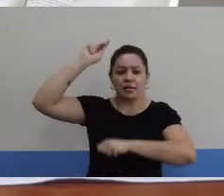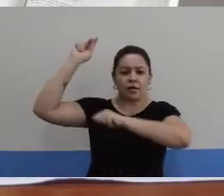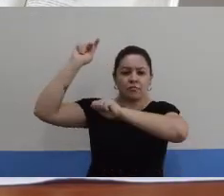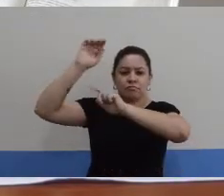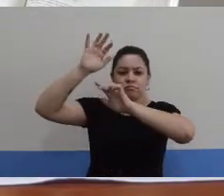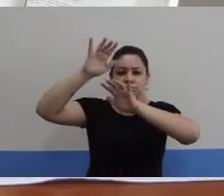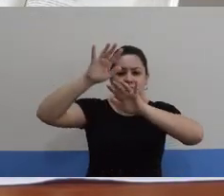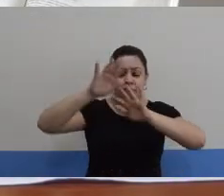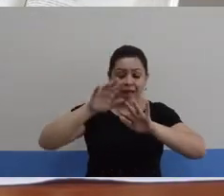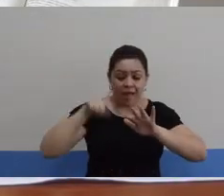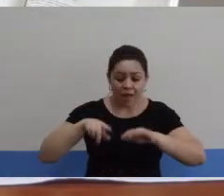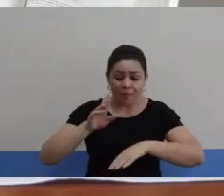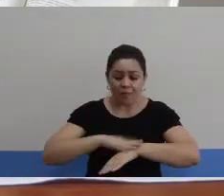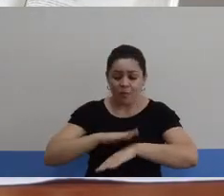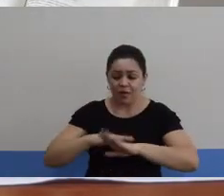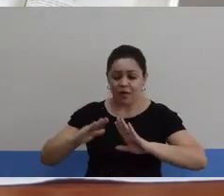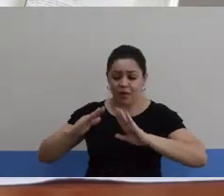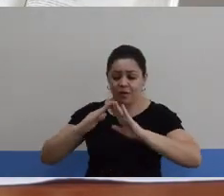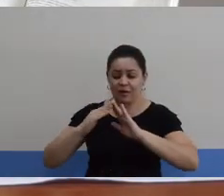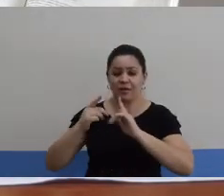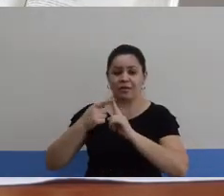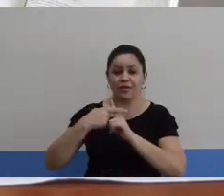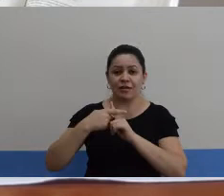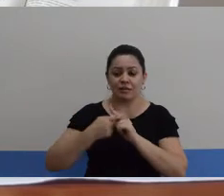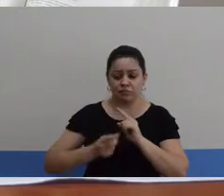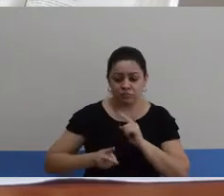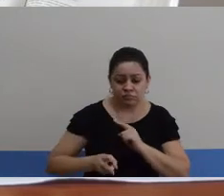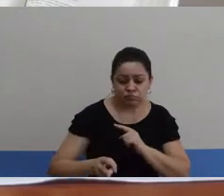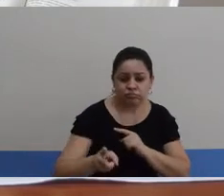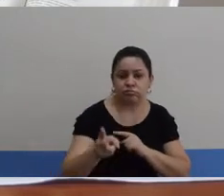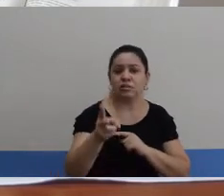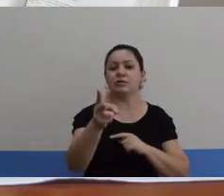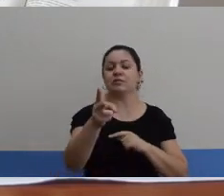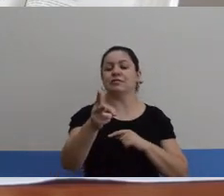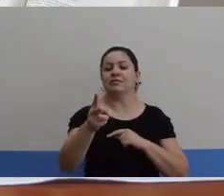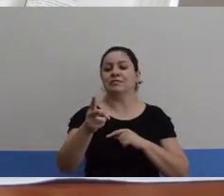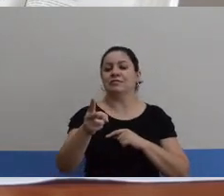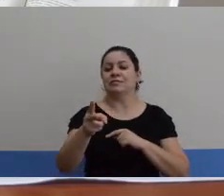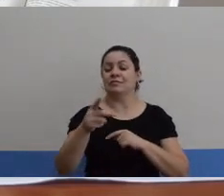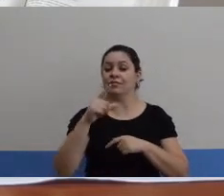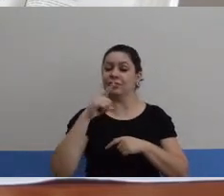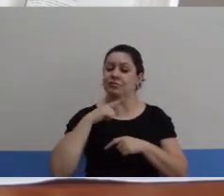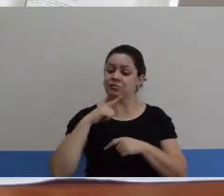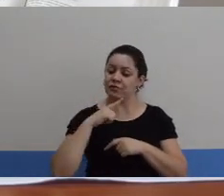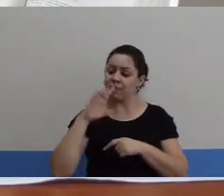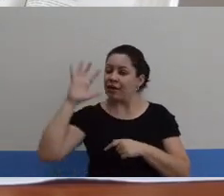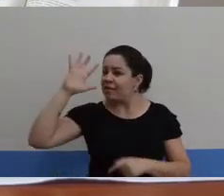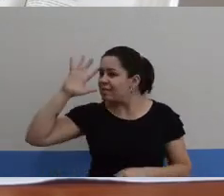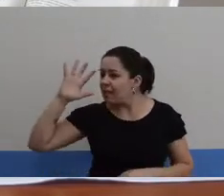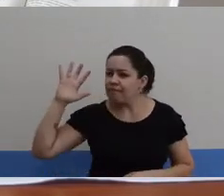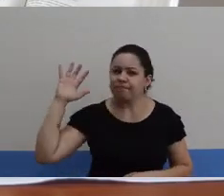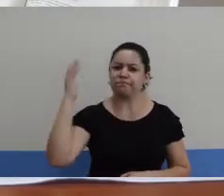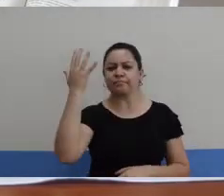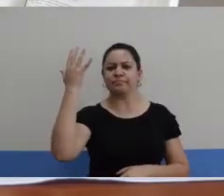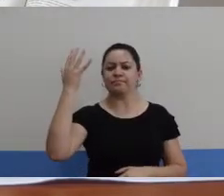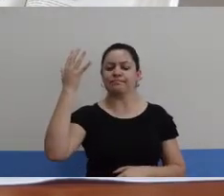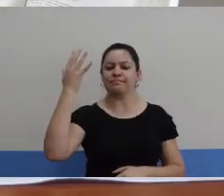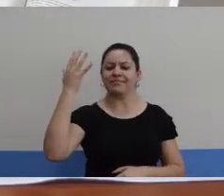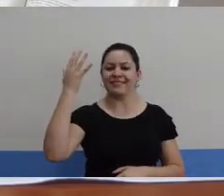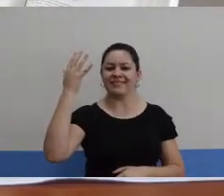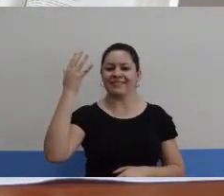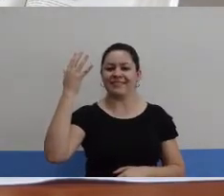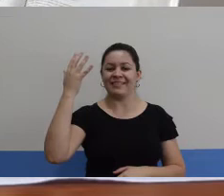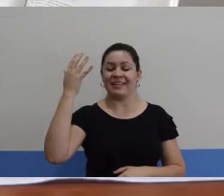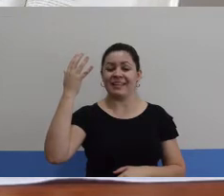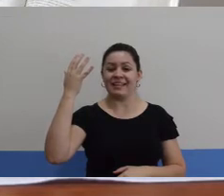tem lembrado o Papa Francisco, momento de primavera, que tivemos uma decisão maior. Mas desde